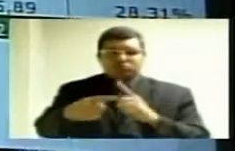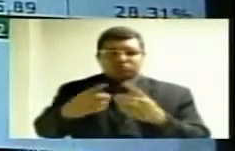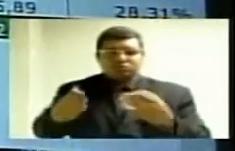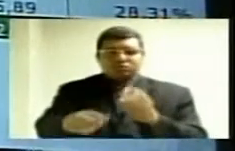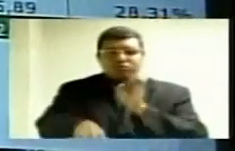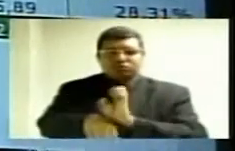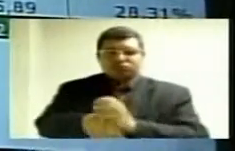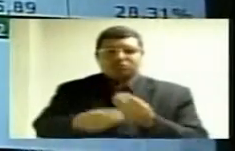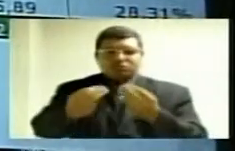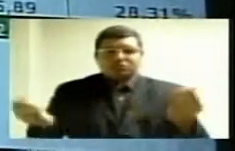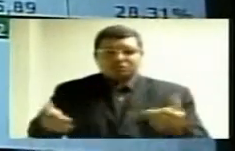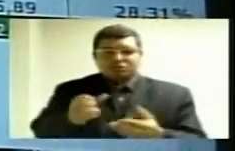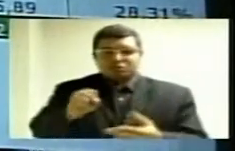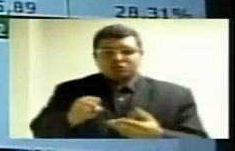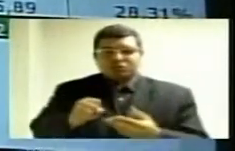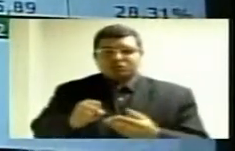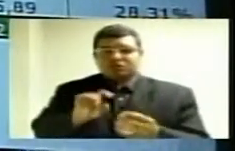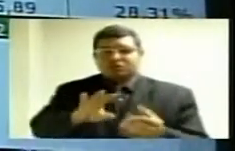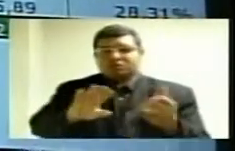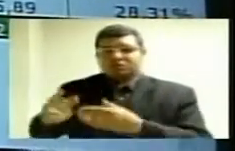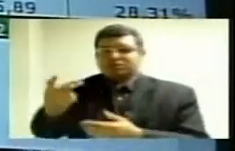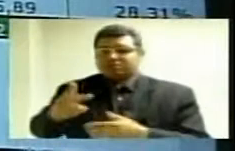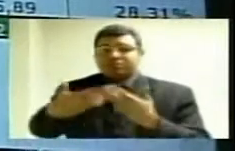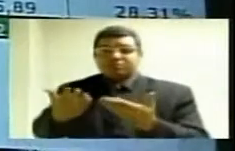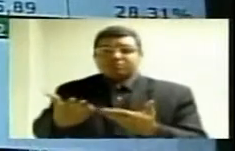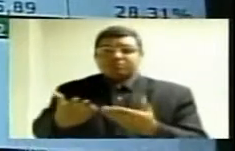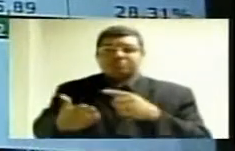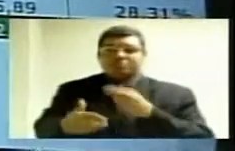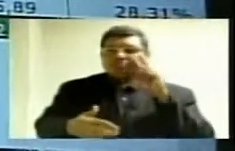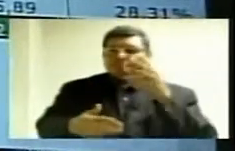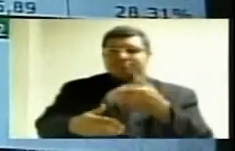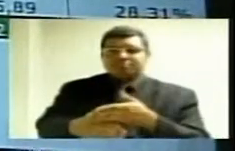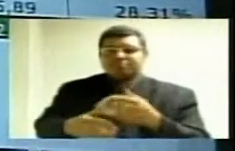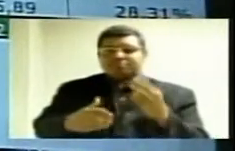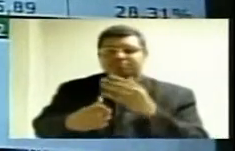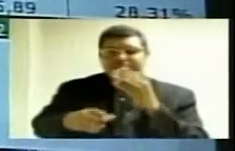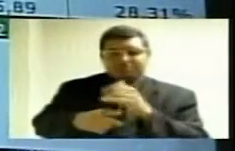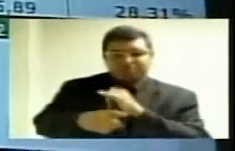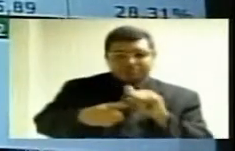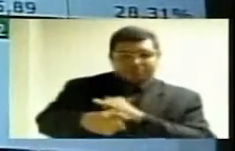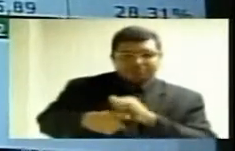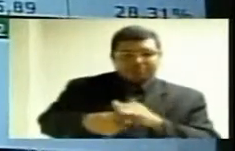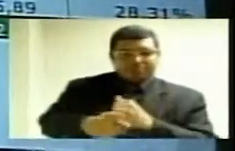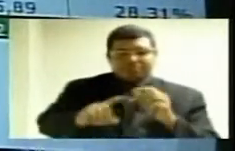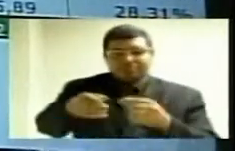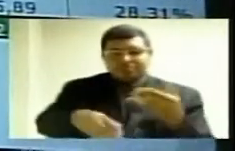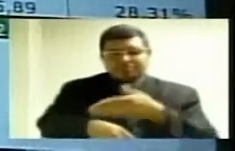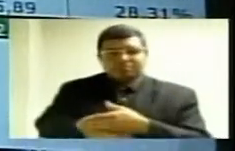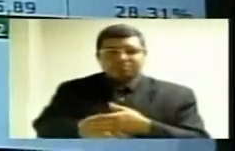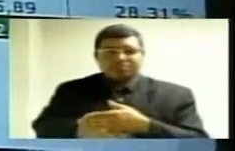Portanto, o Estado arrecada 8 e só recebe 2. E ainda vem alguns